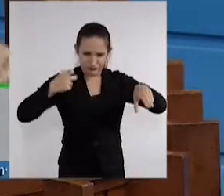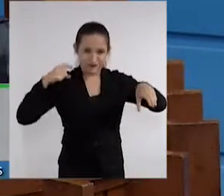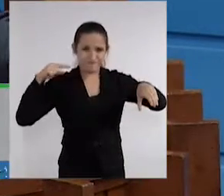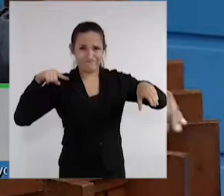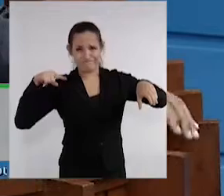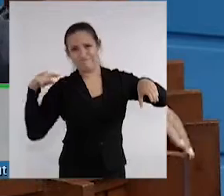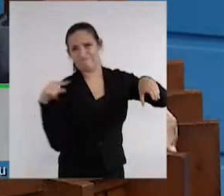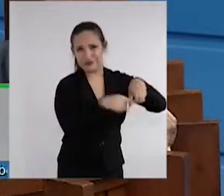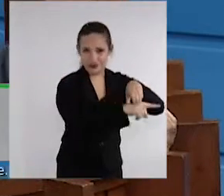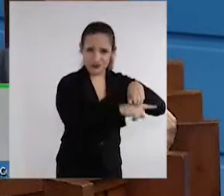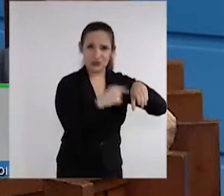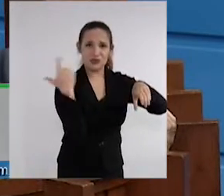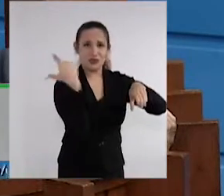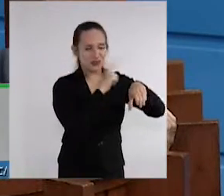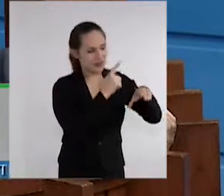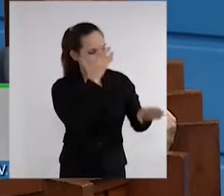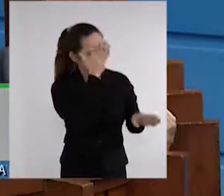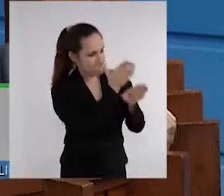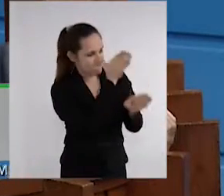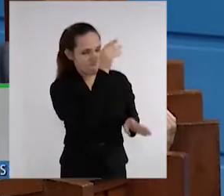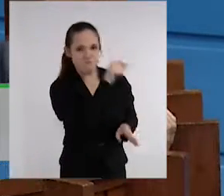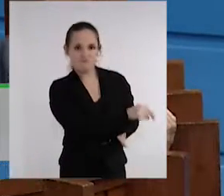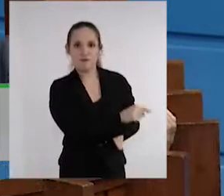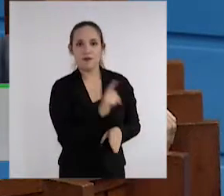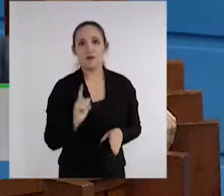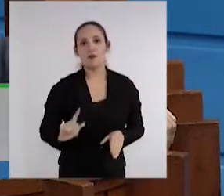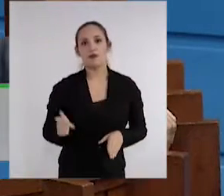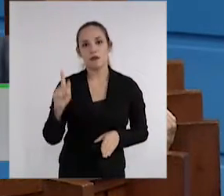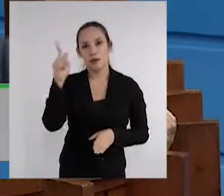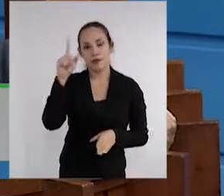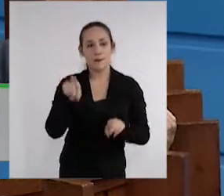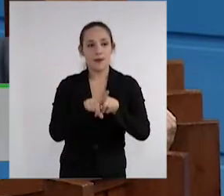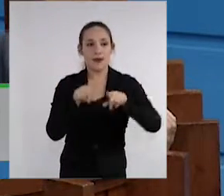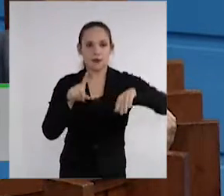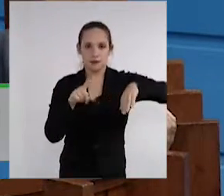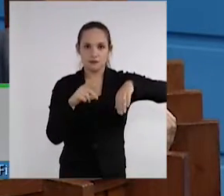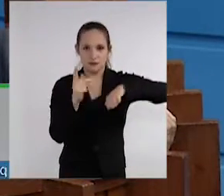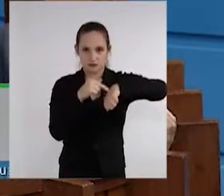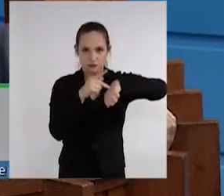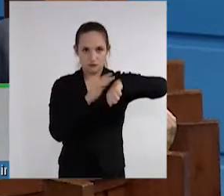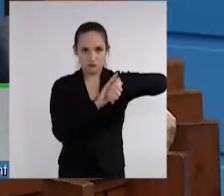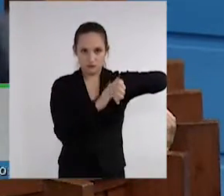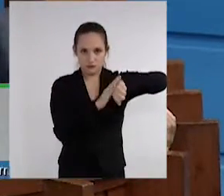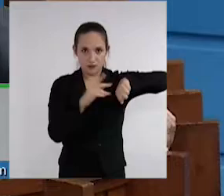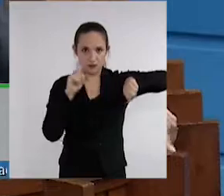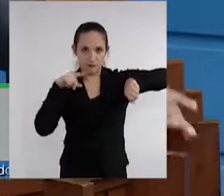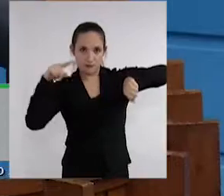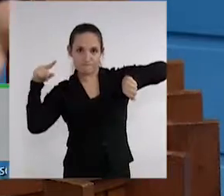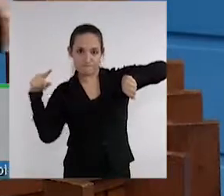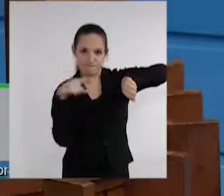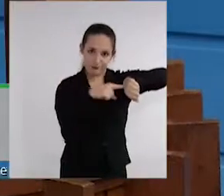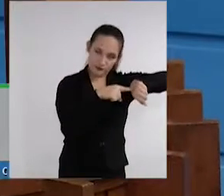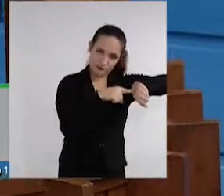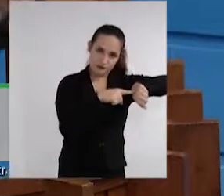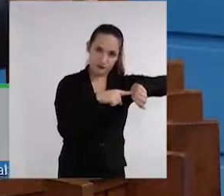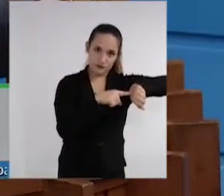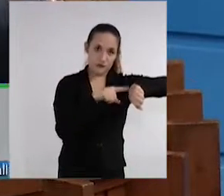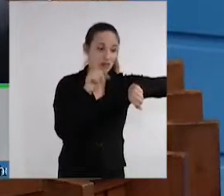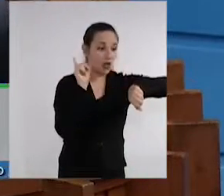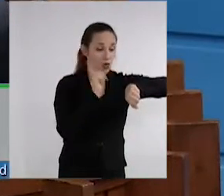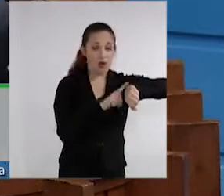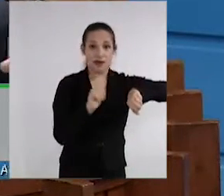e chegar até o gás de xisto. Acontece que quando chega ao gás de xisto, obviamente, o gás